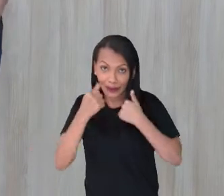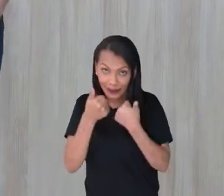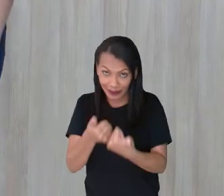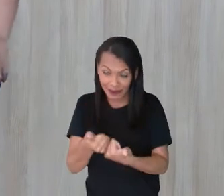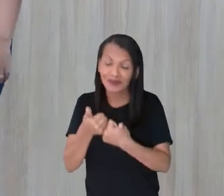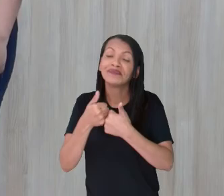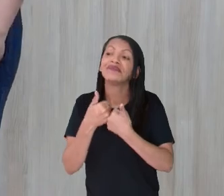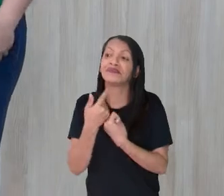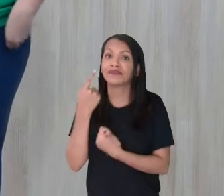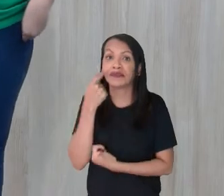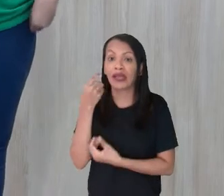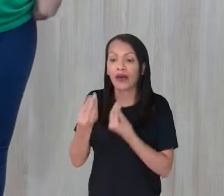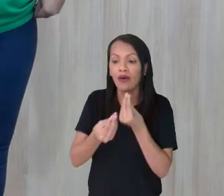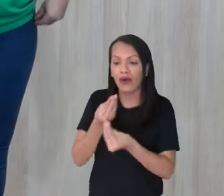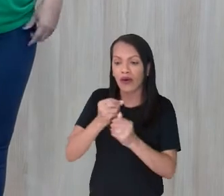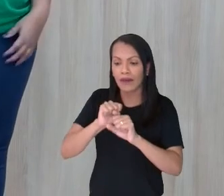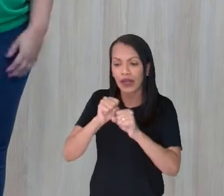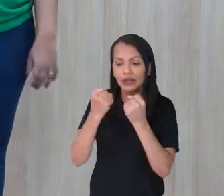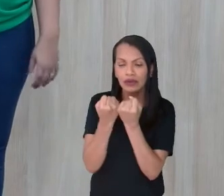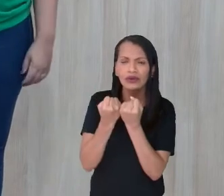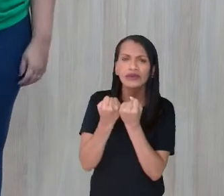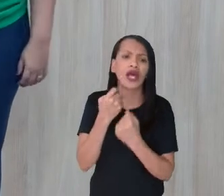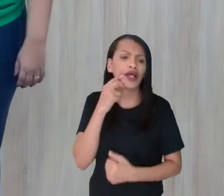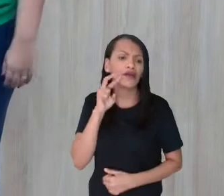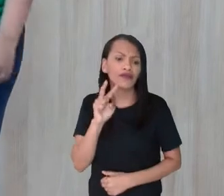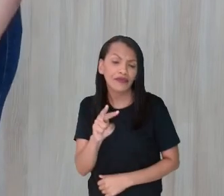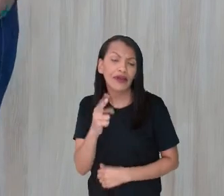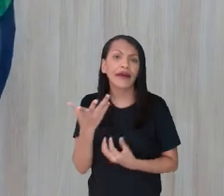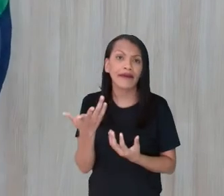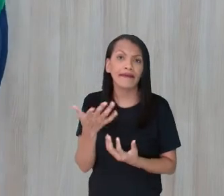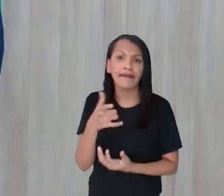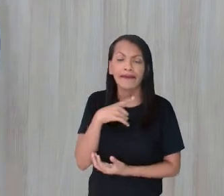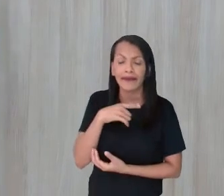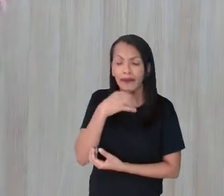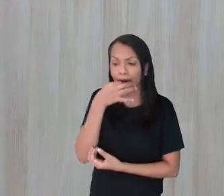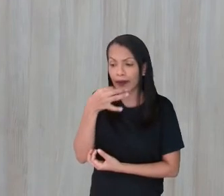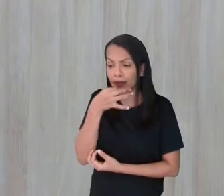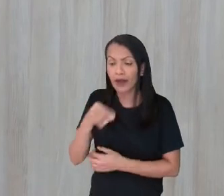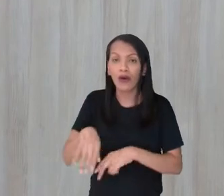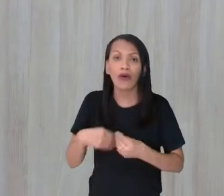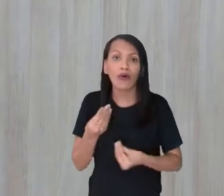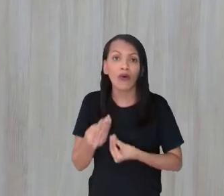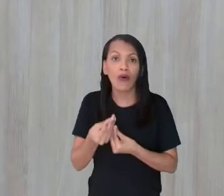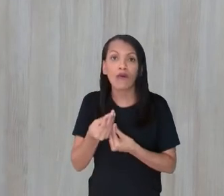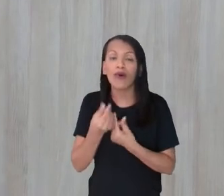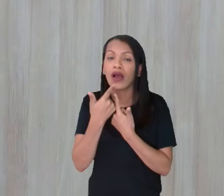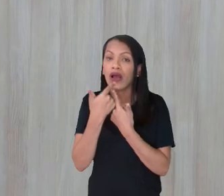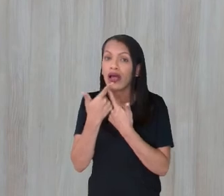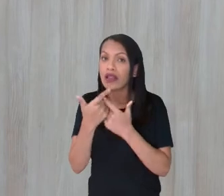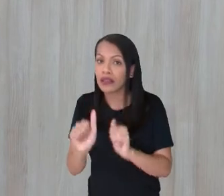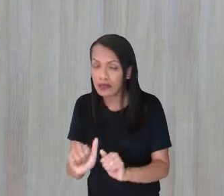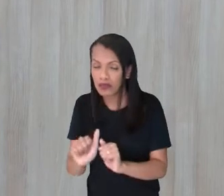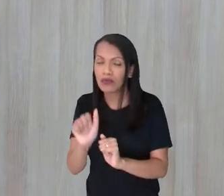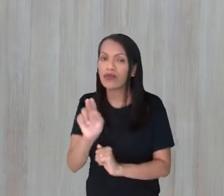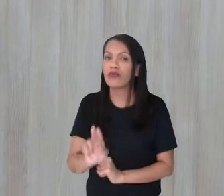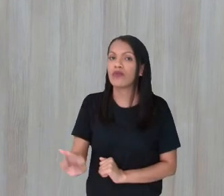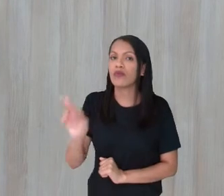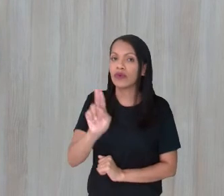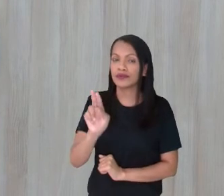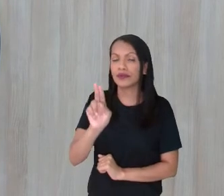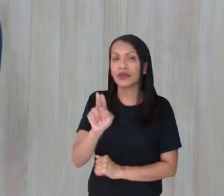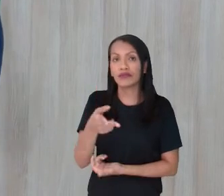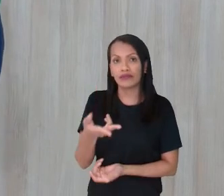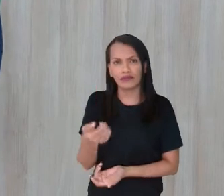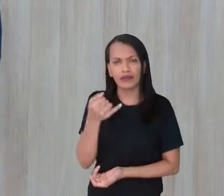as demandas da sociedade. Então, qual é a linguagem utilizada? Como vocês viram no início, né, o nosso